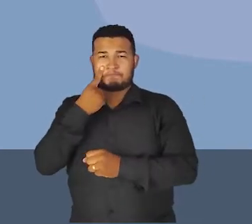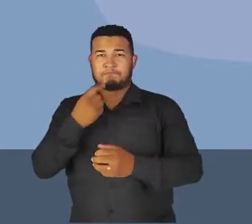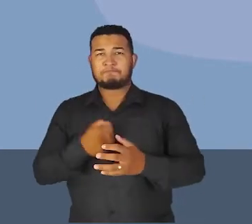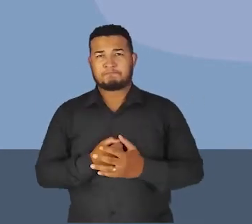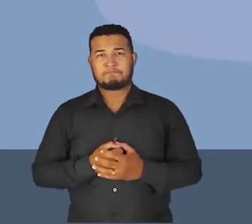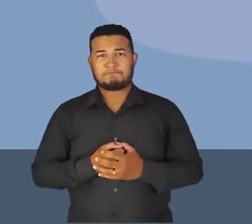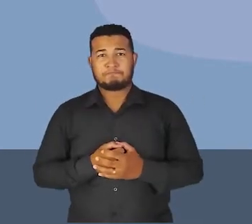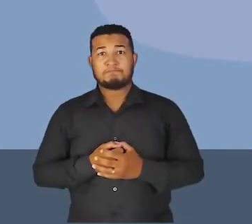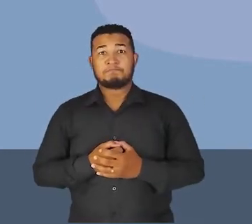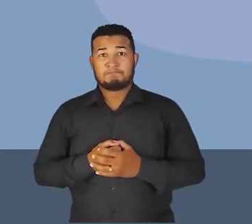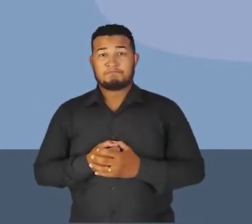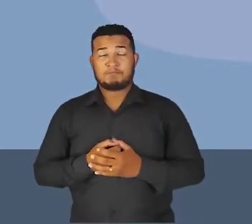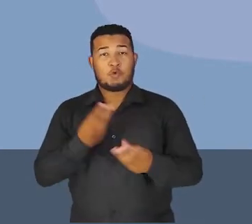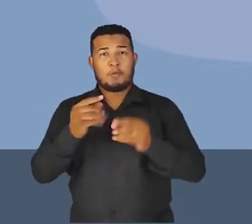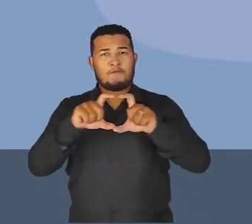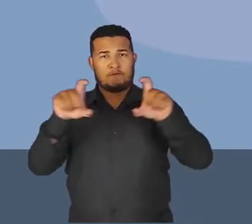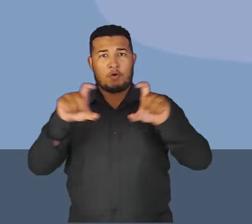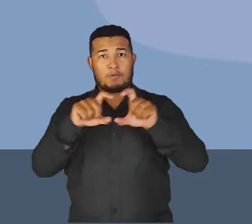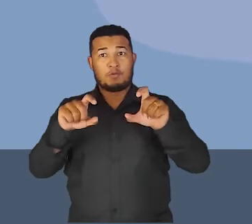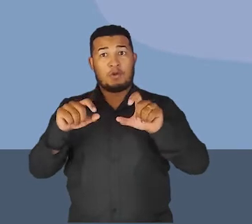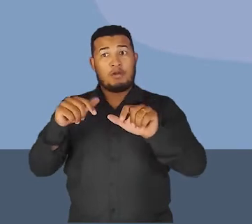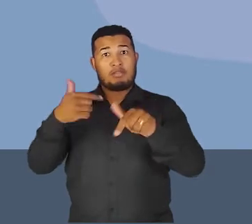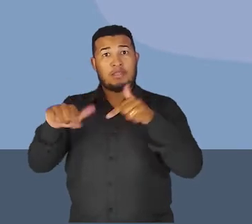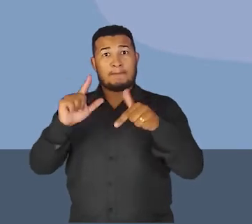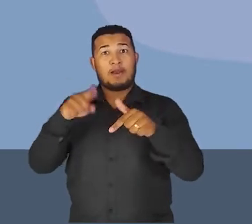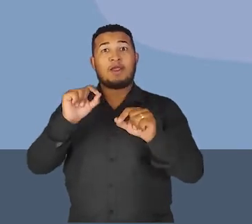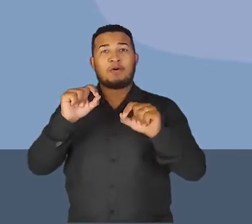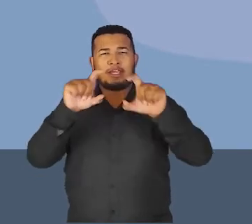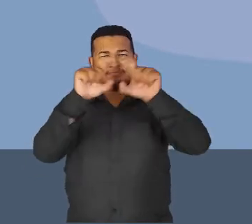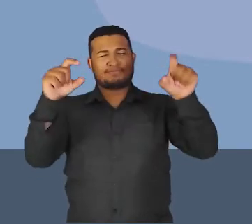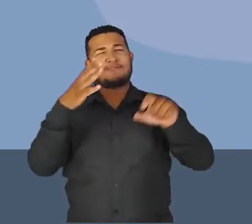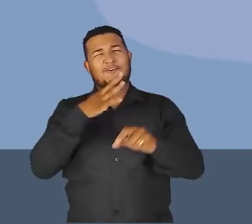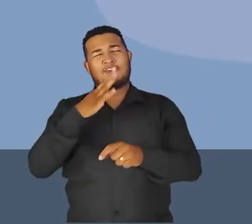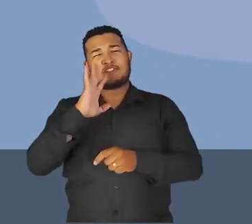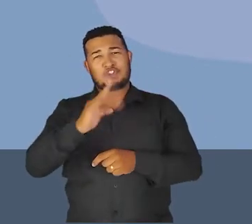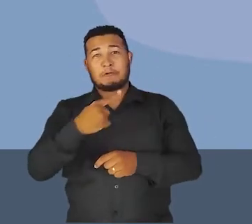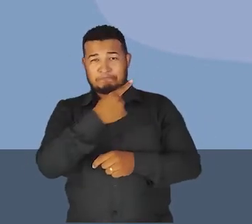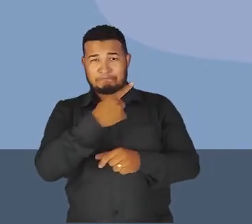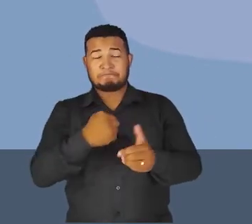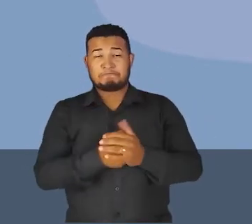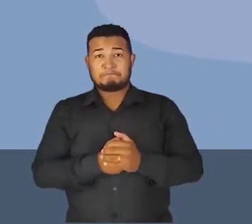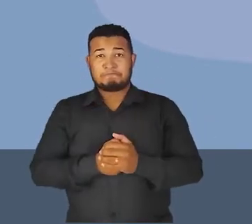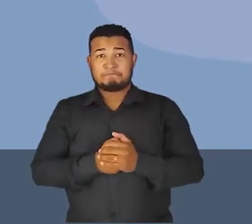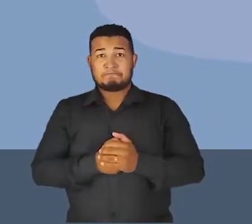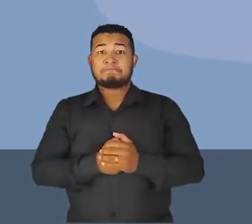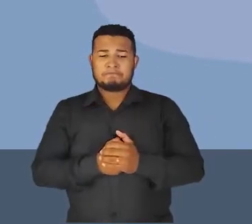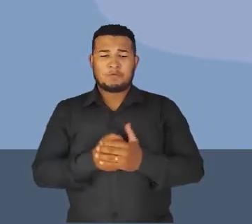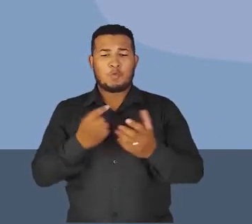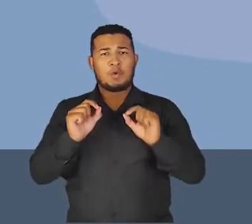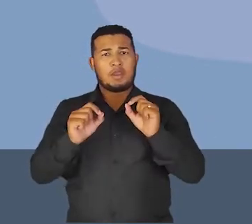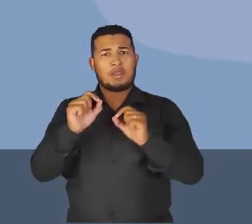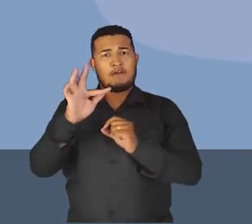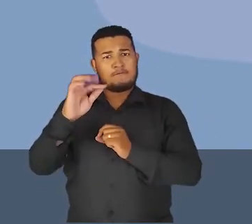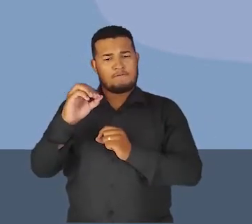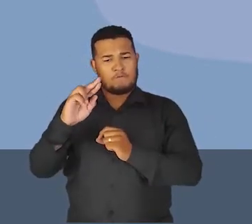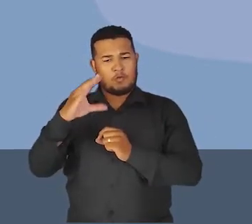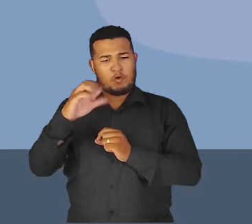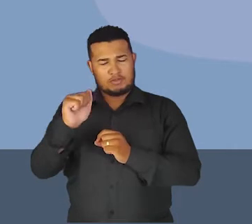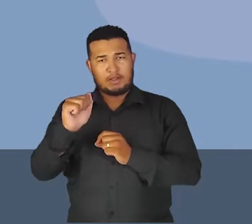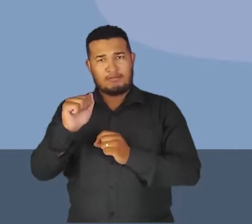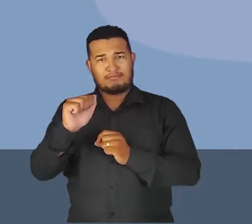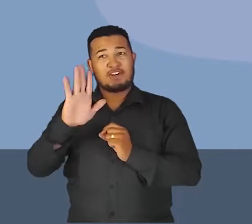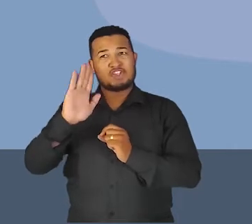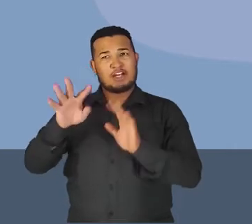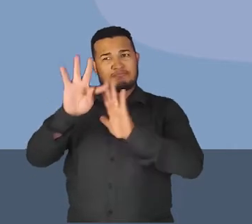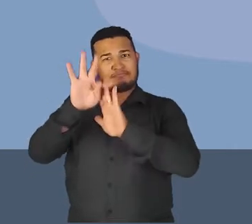lá. Vamos aplicar a fórmula. Trabalho é a força vezes deslocamento vezes cosseno do ângulo. Então, vai ser a força, o texto afirmou que é